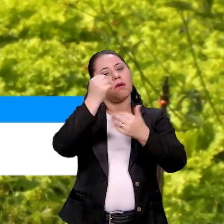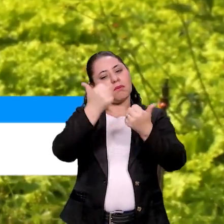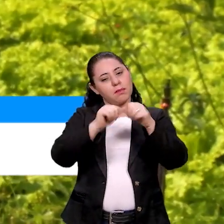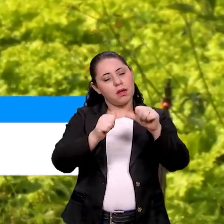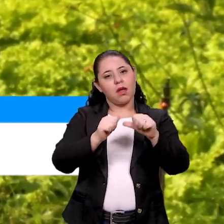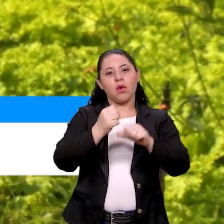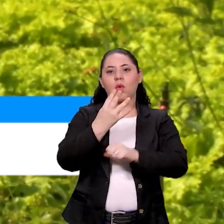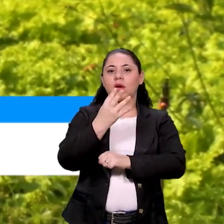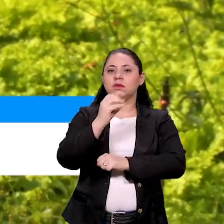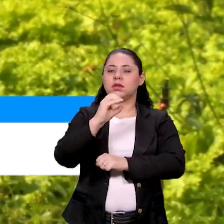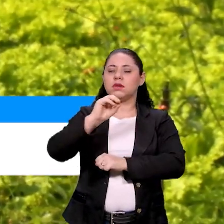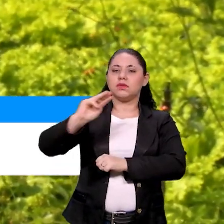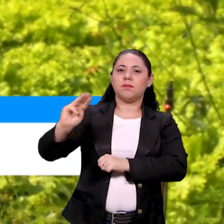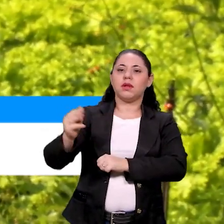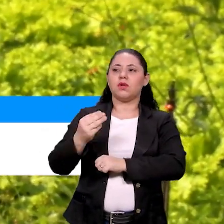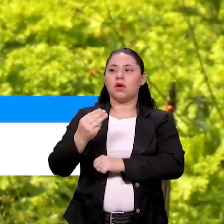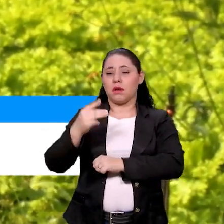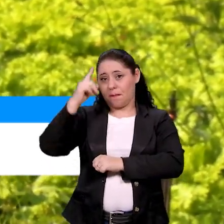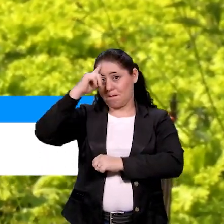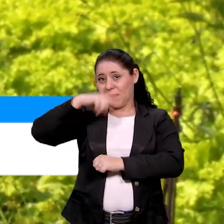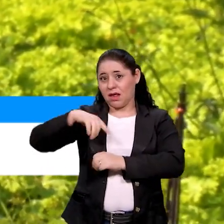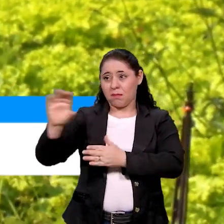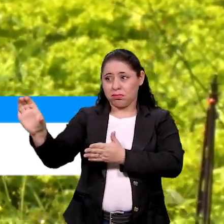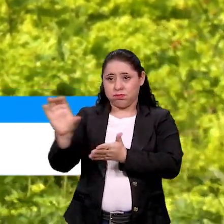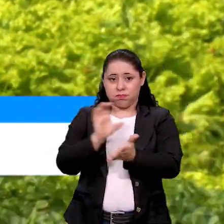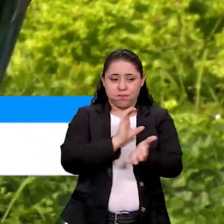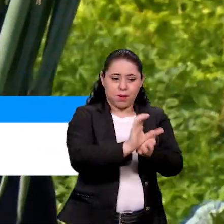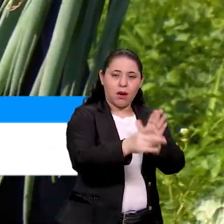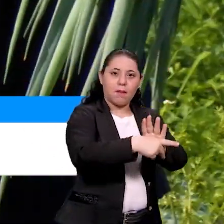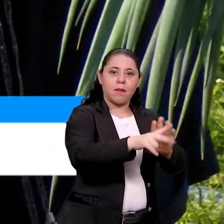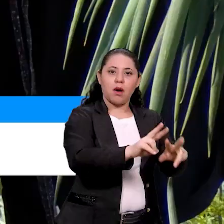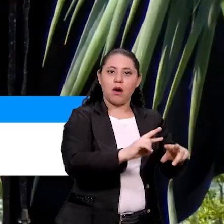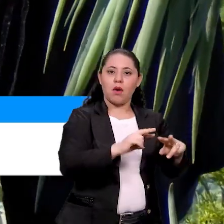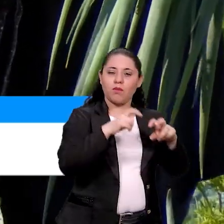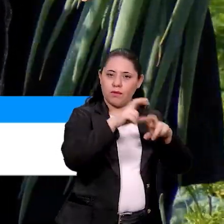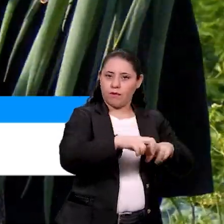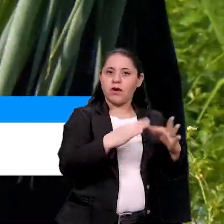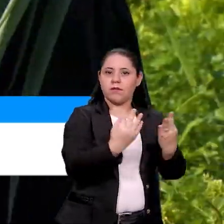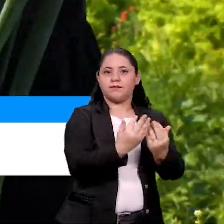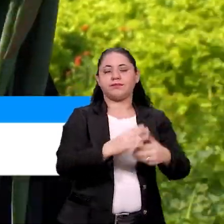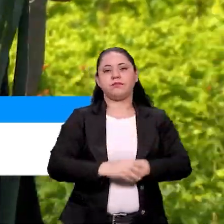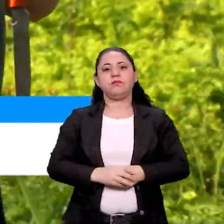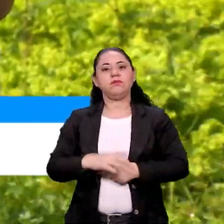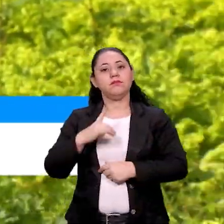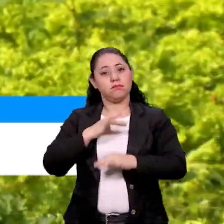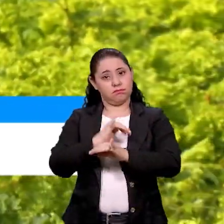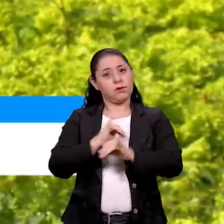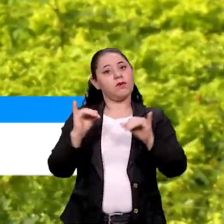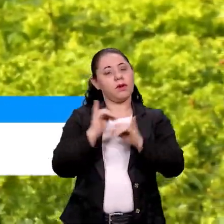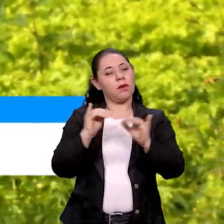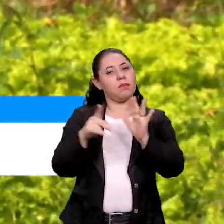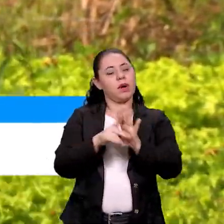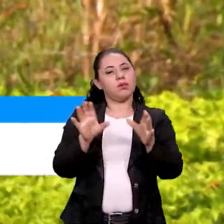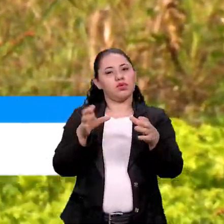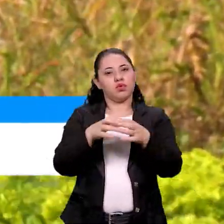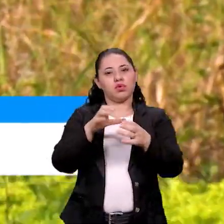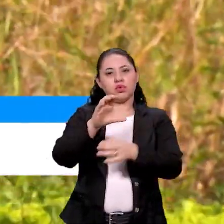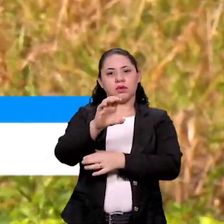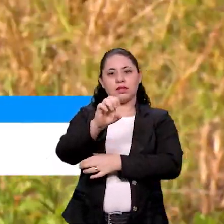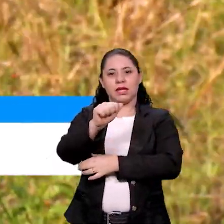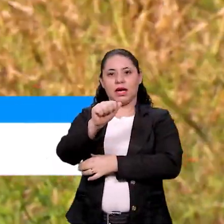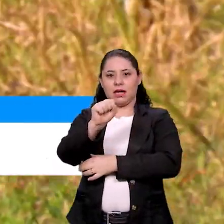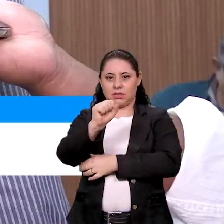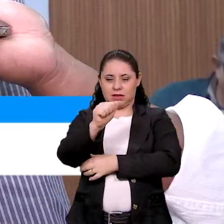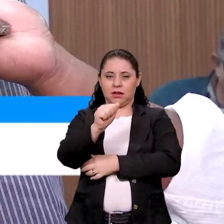toda essa demanda de 400 milhões que vem para o Mato Grosso do Sul, para a agricultura familiar. Nós temos os dados, segundo dado levantado junto